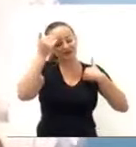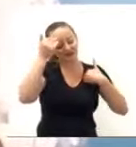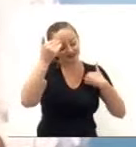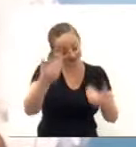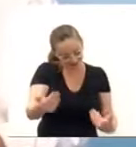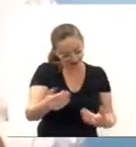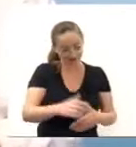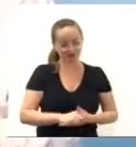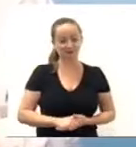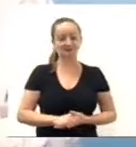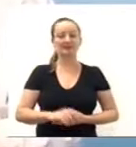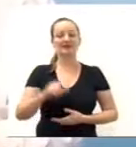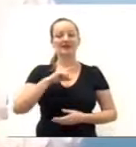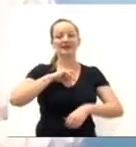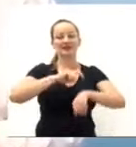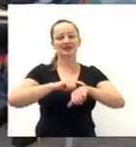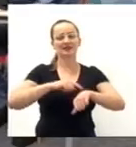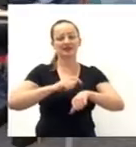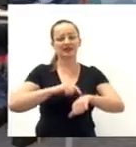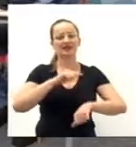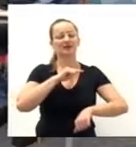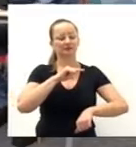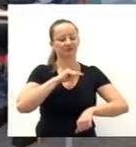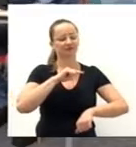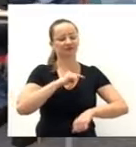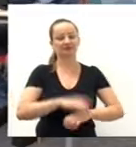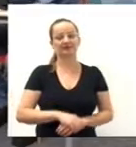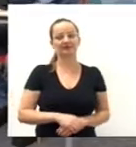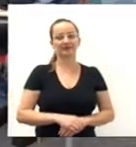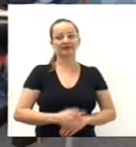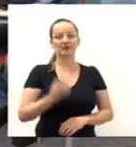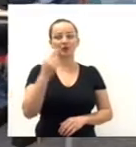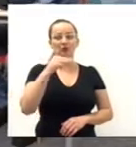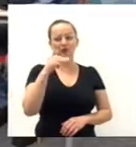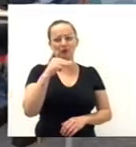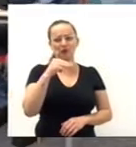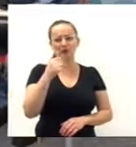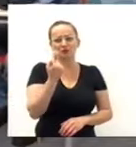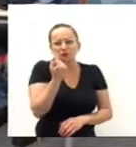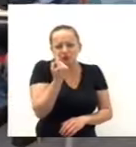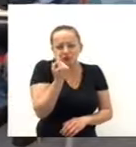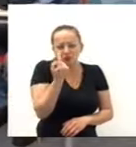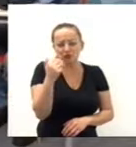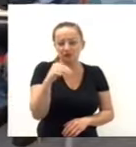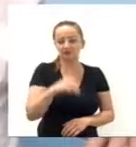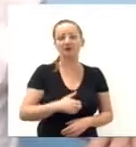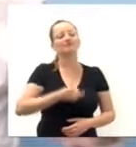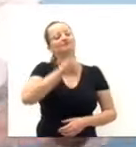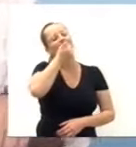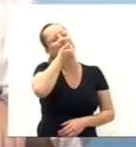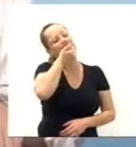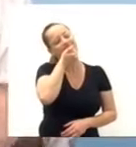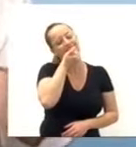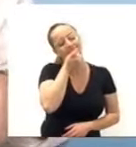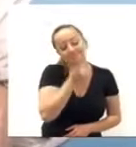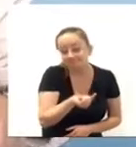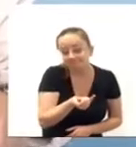aí, nós temos quanto tempo ainda? Mais um minutinho, professor. Mais um minutinho. Pessoal, desculpa aí